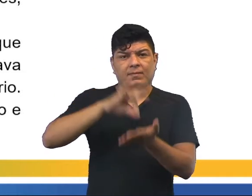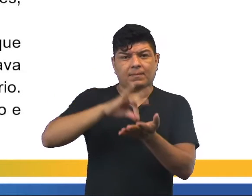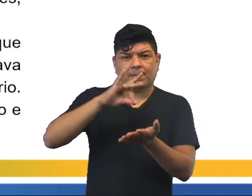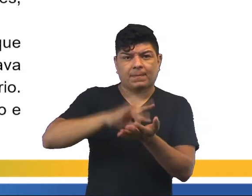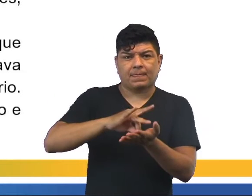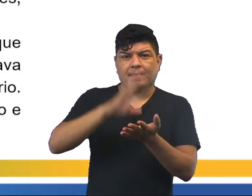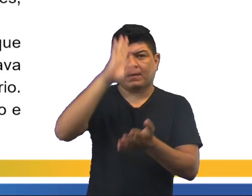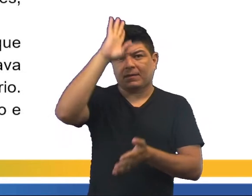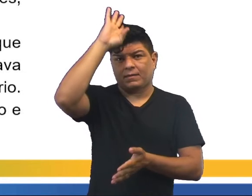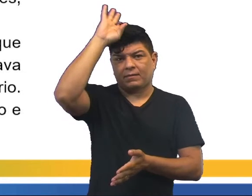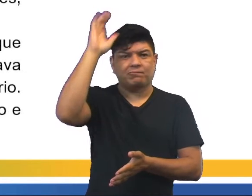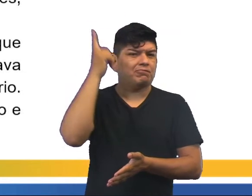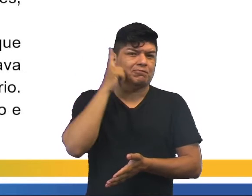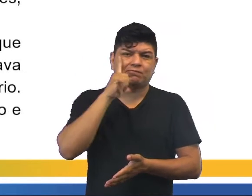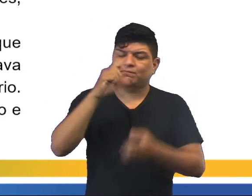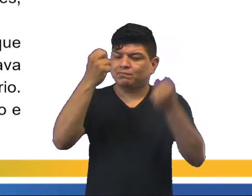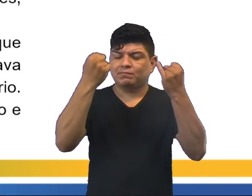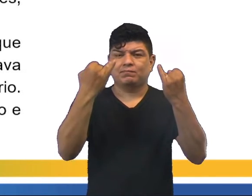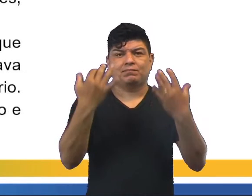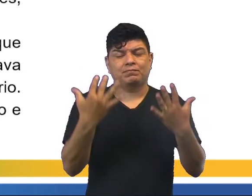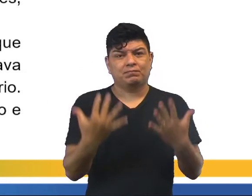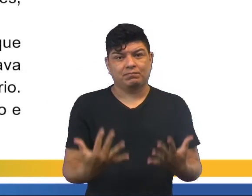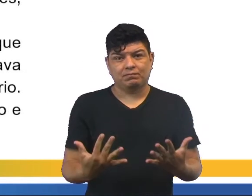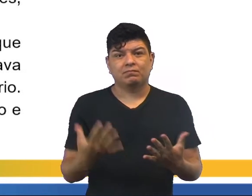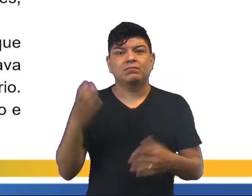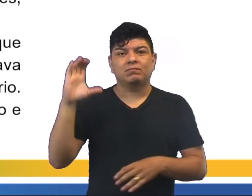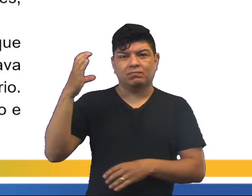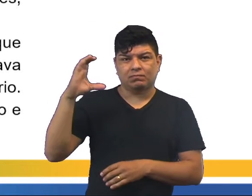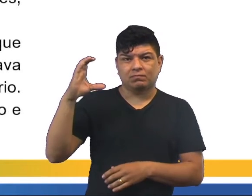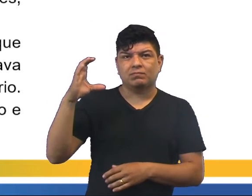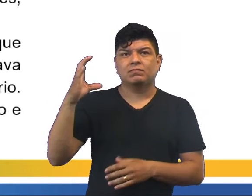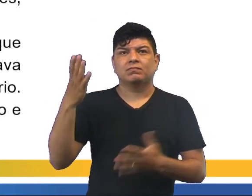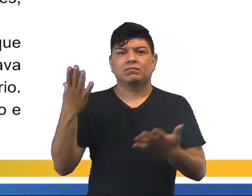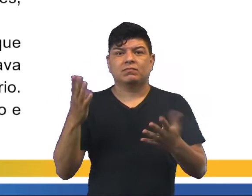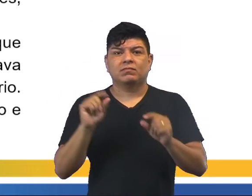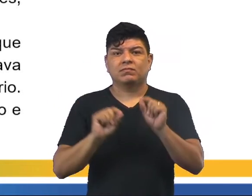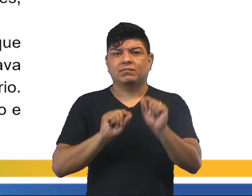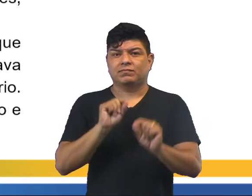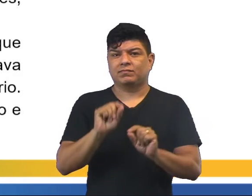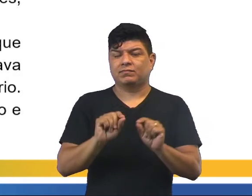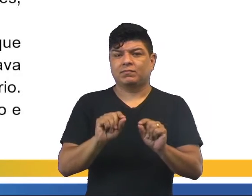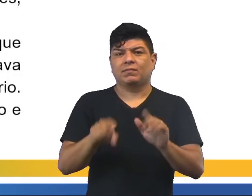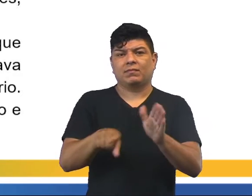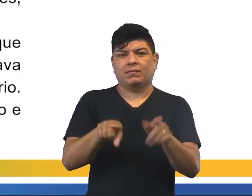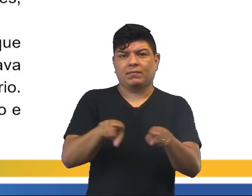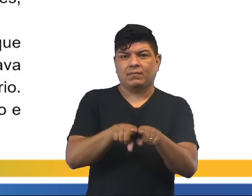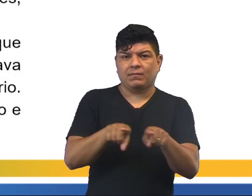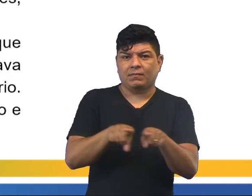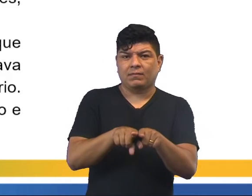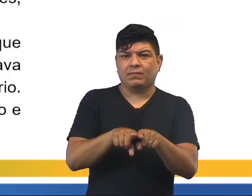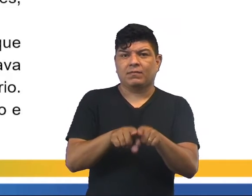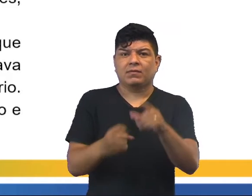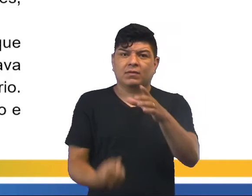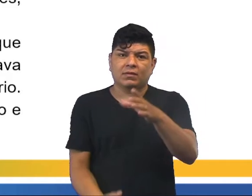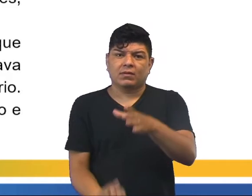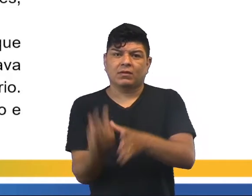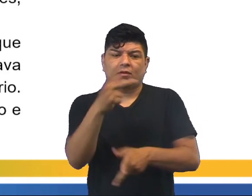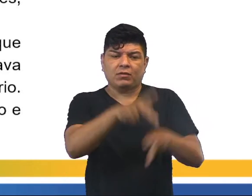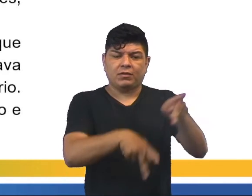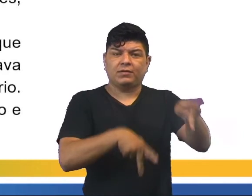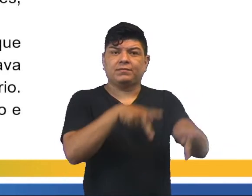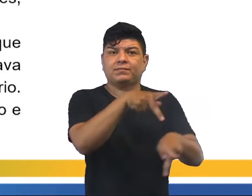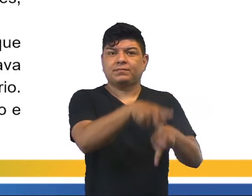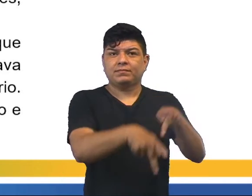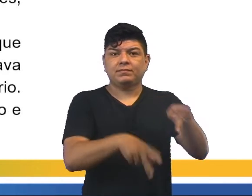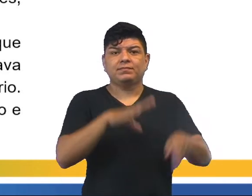realidade que os romanos não conseguiam explicar de forma científica. E tratavam também da origem de seu povo